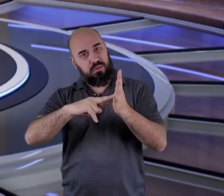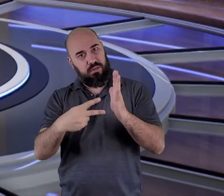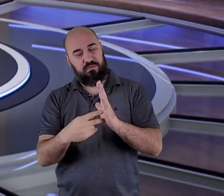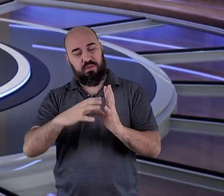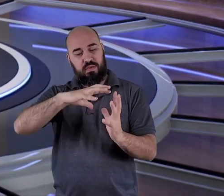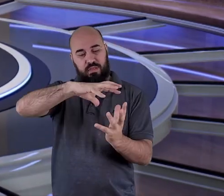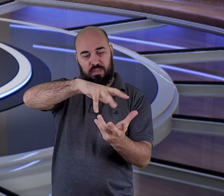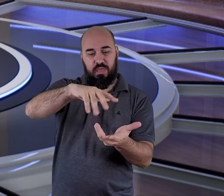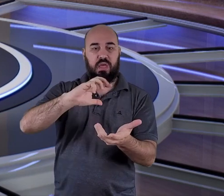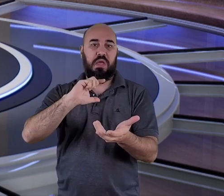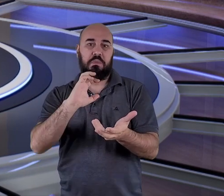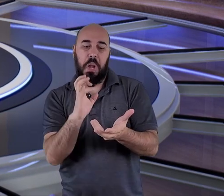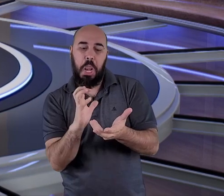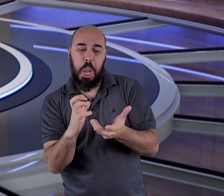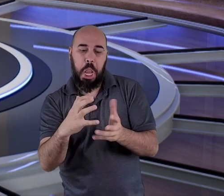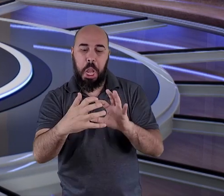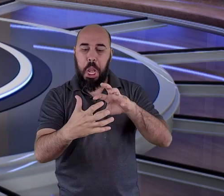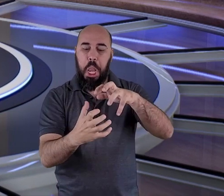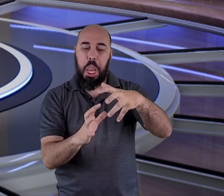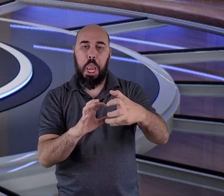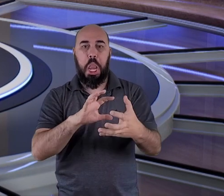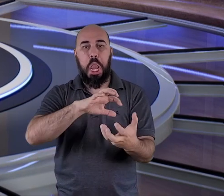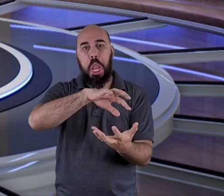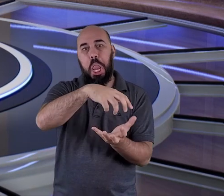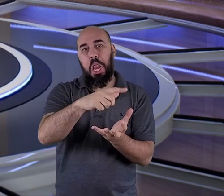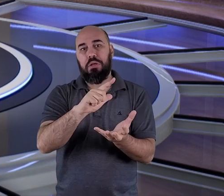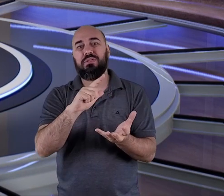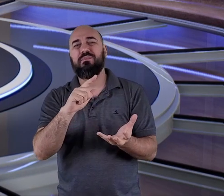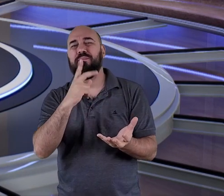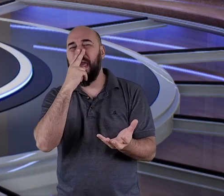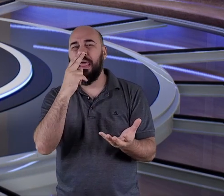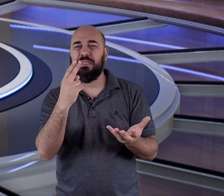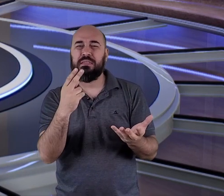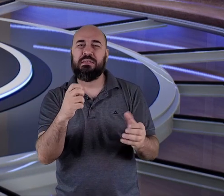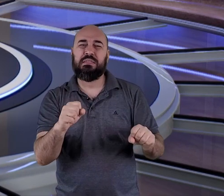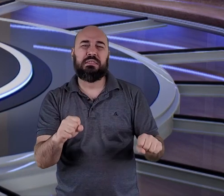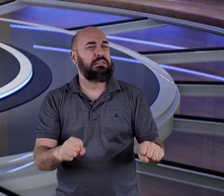de Cristo. Agora, como Satanás está preso?